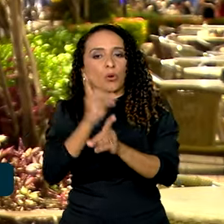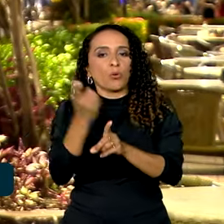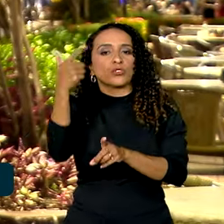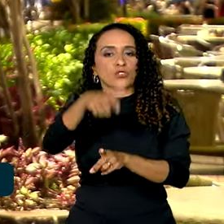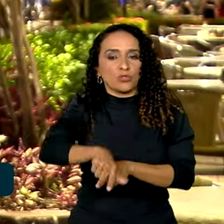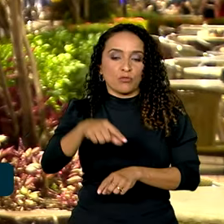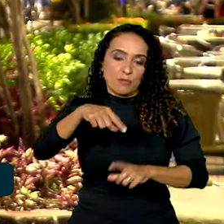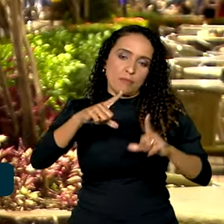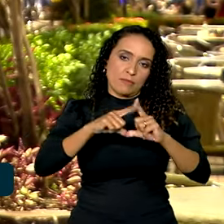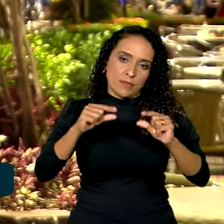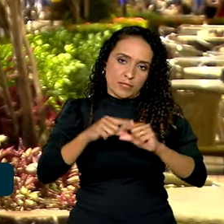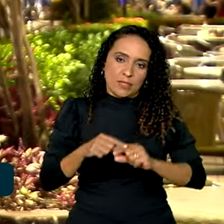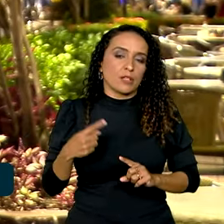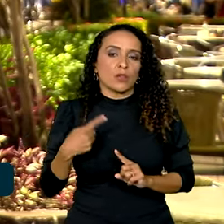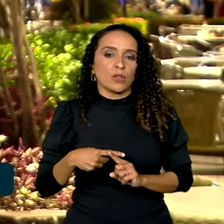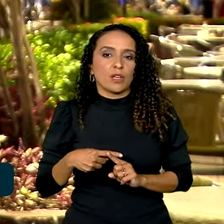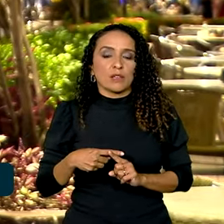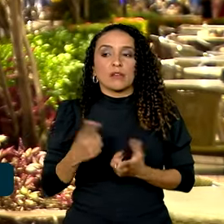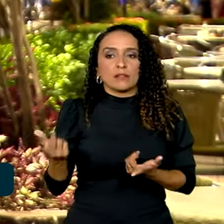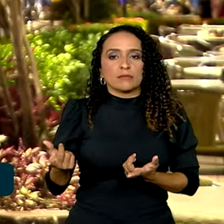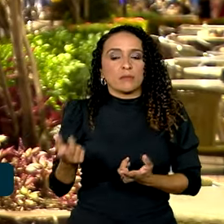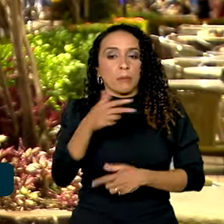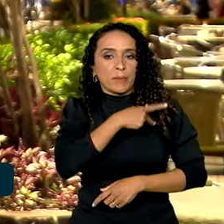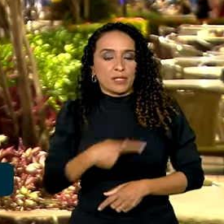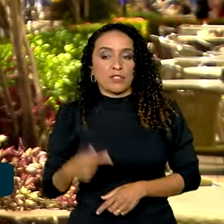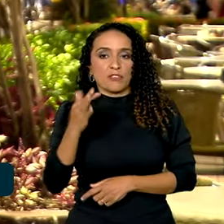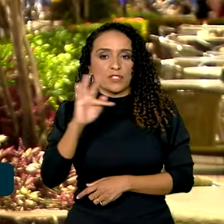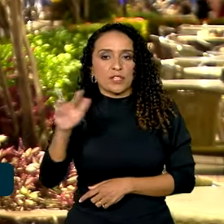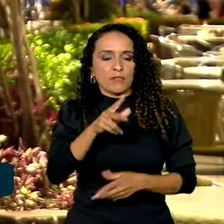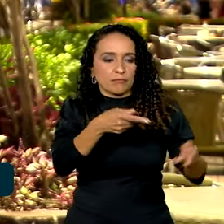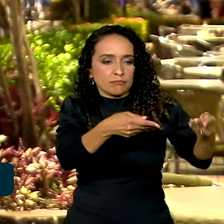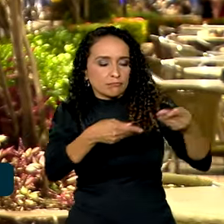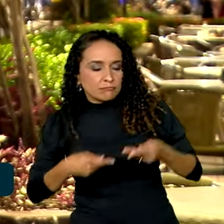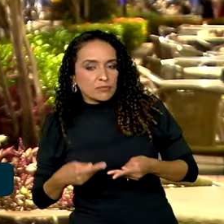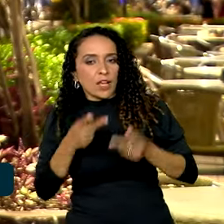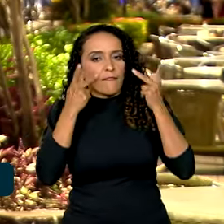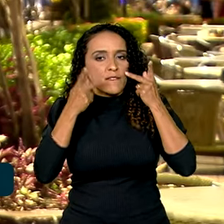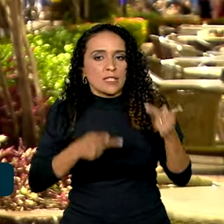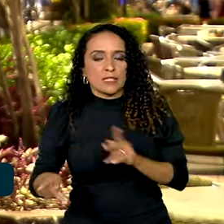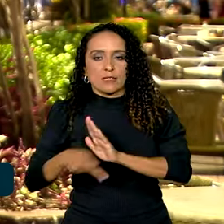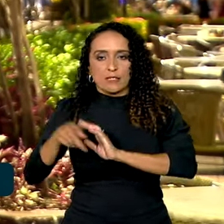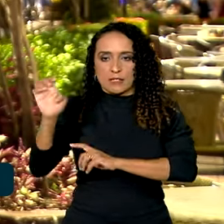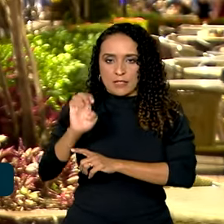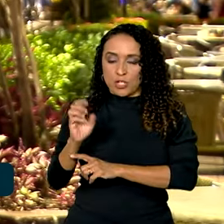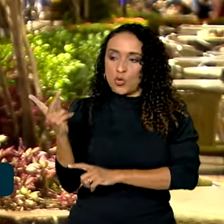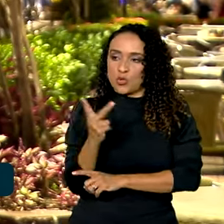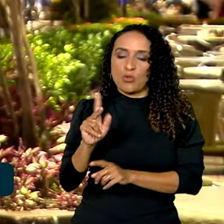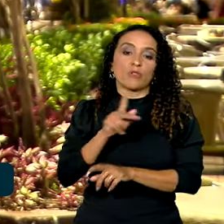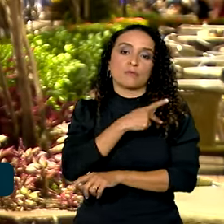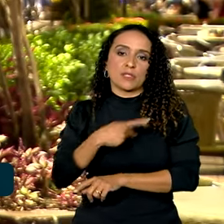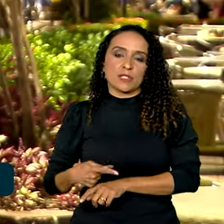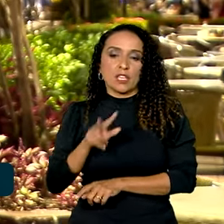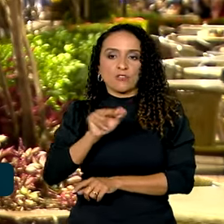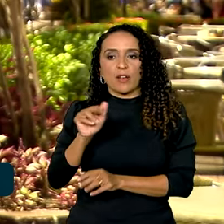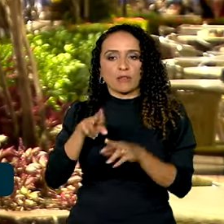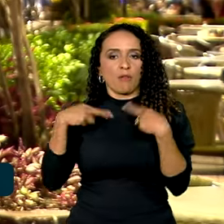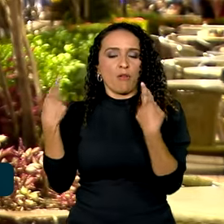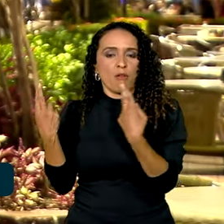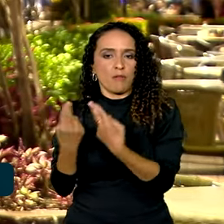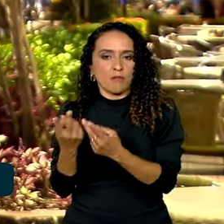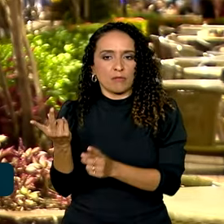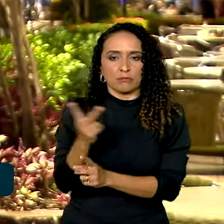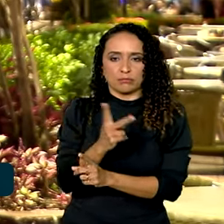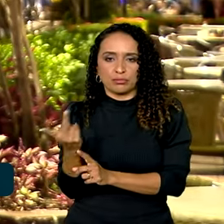vez em Brasília, onde o chefe francês vai ser recebido para uma visita de Estado. Os dois presidentes vão ter uma reunião bilateral e